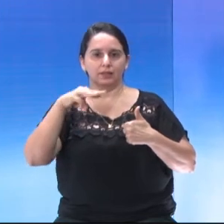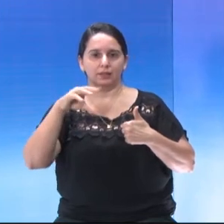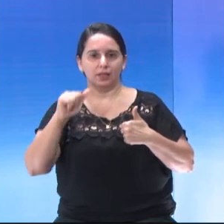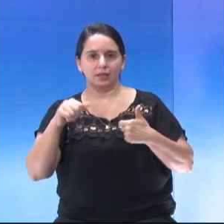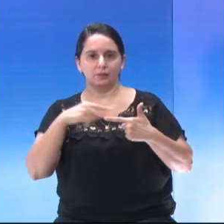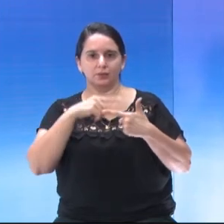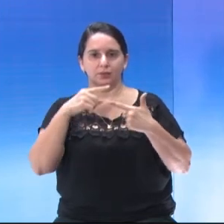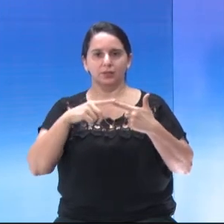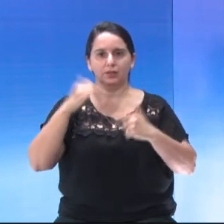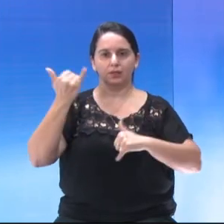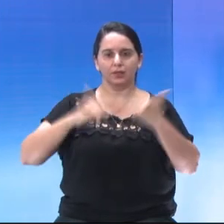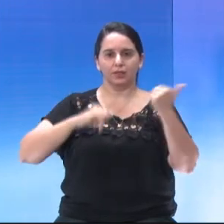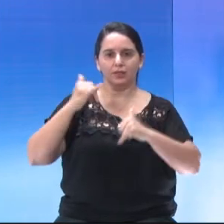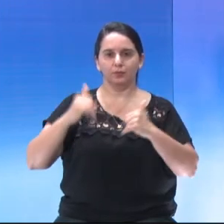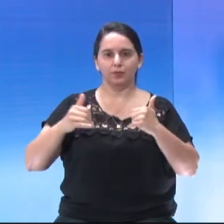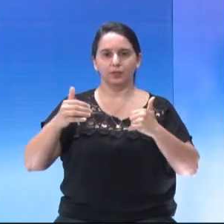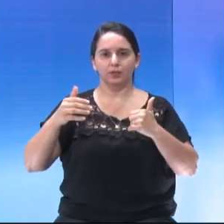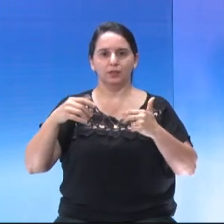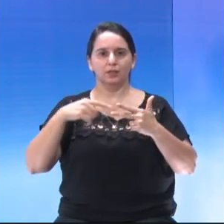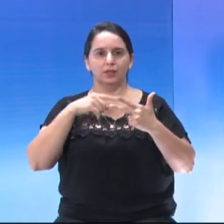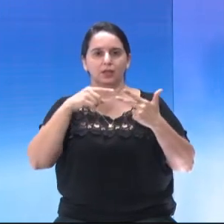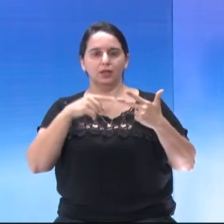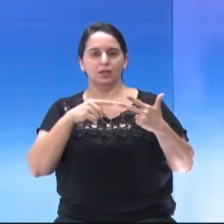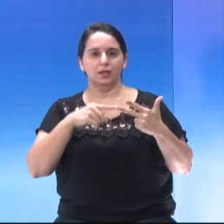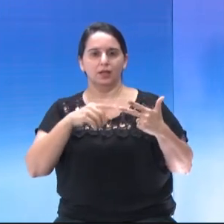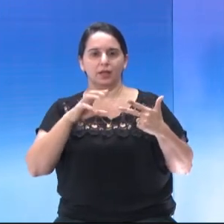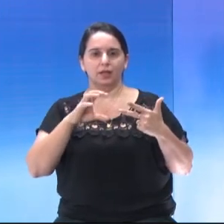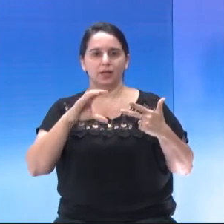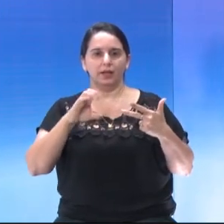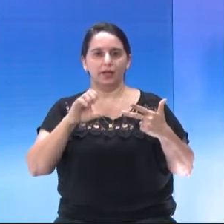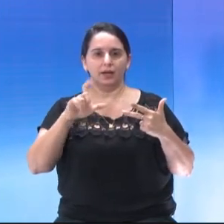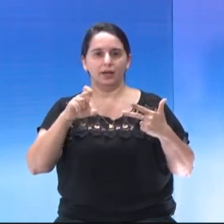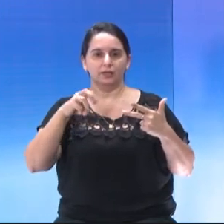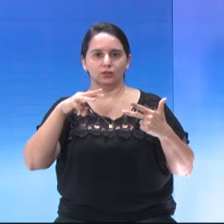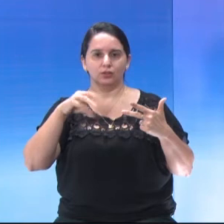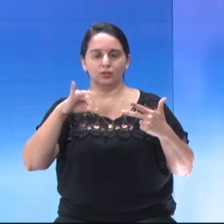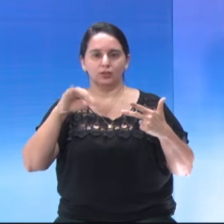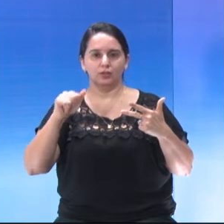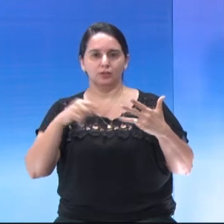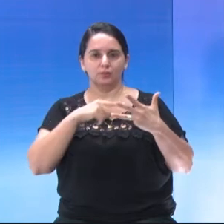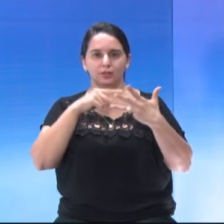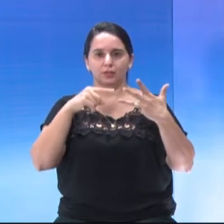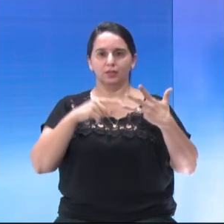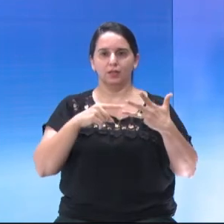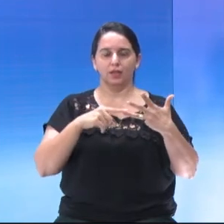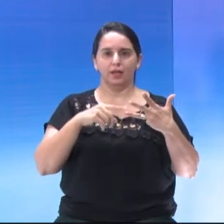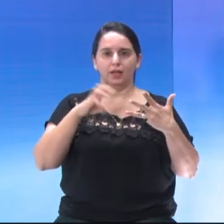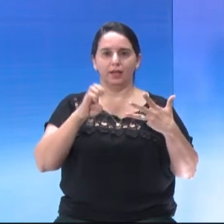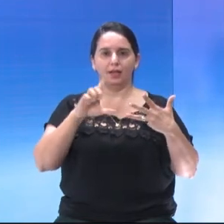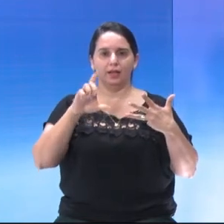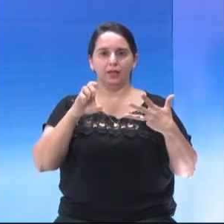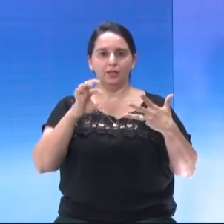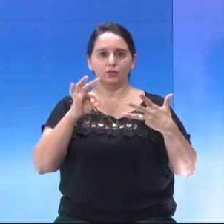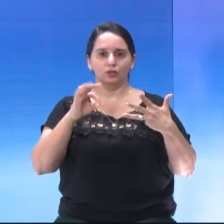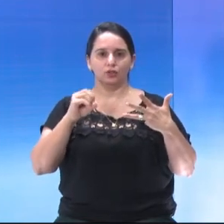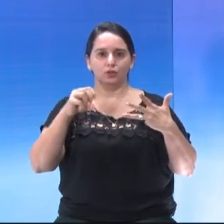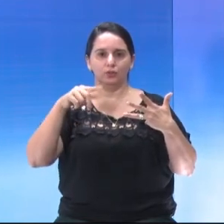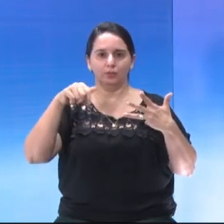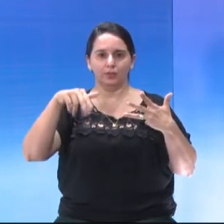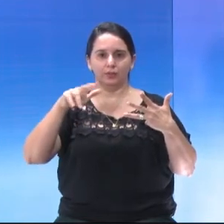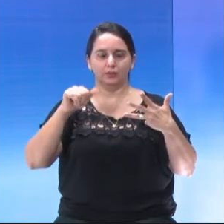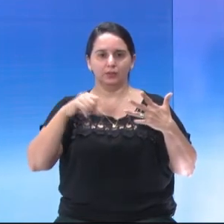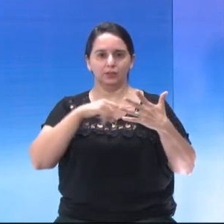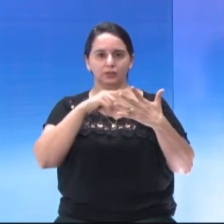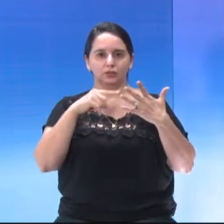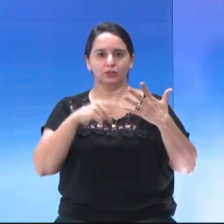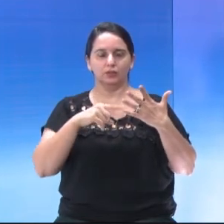térmica, eletroquímica em calor, cinética em eletromagnética e, por fim, eletromagnética em